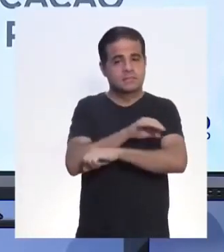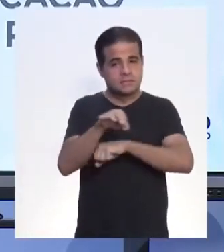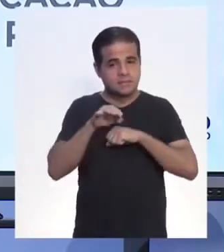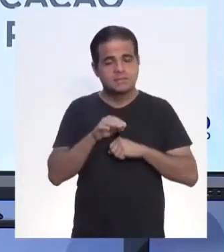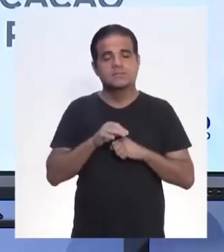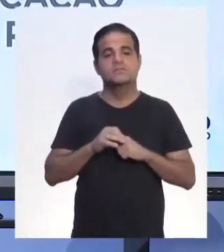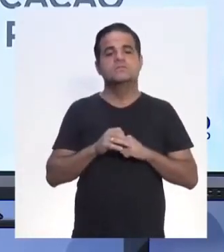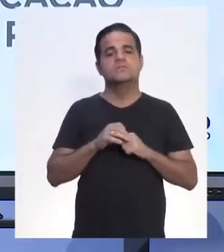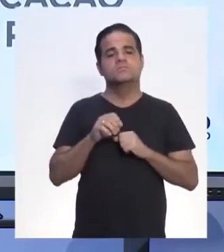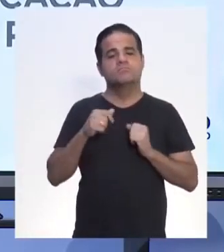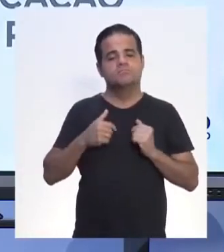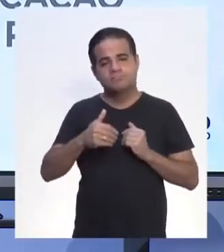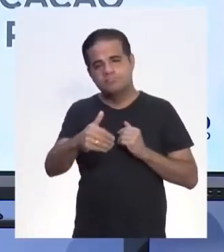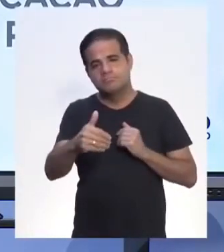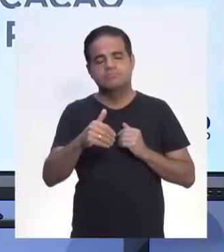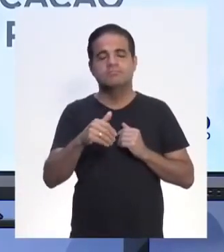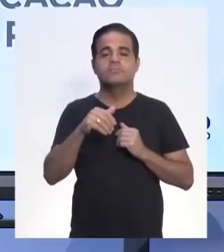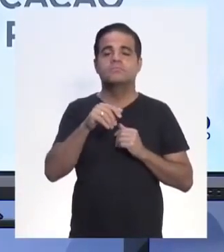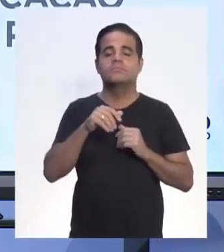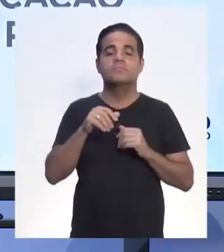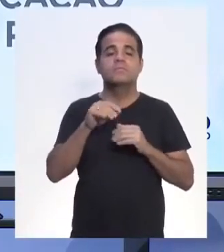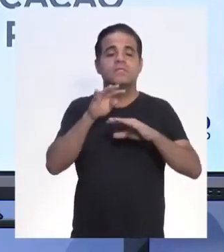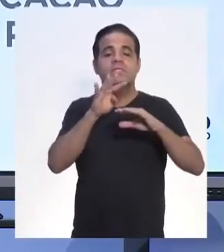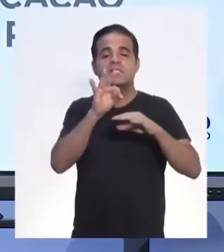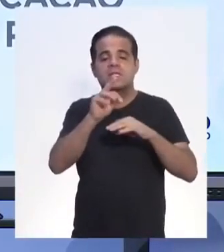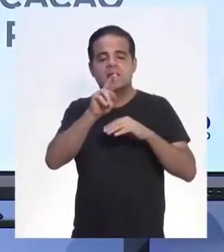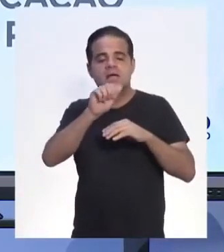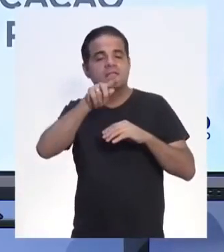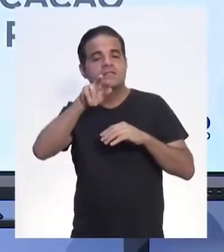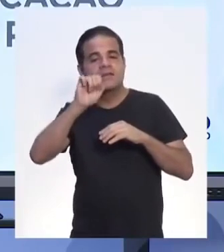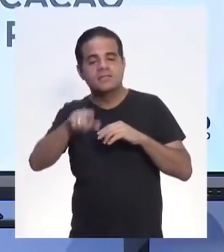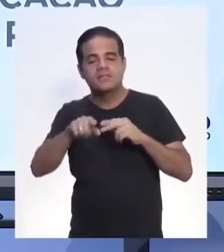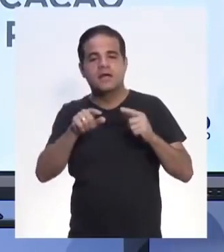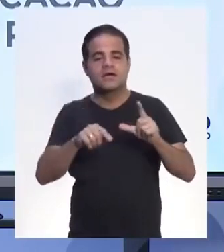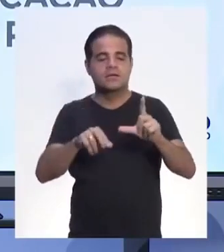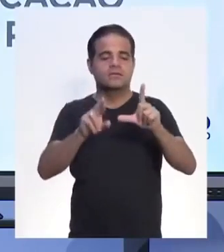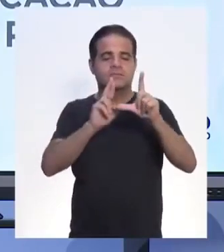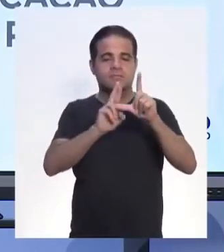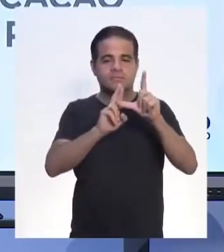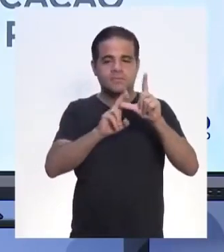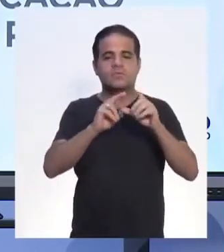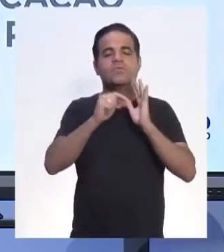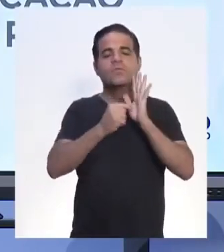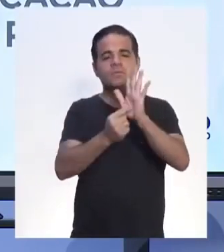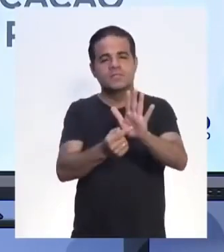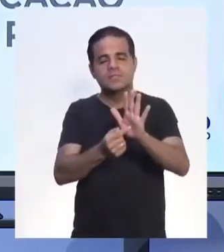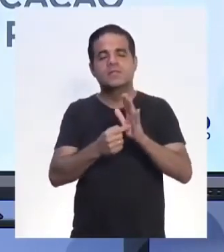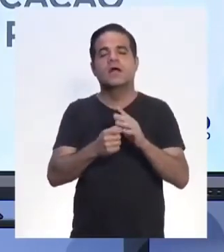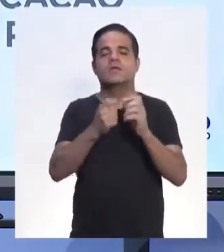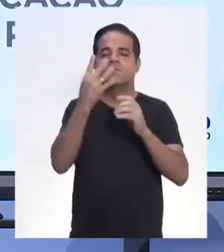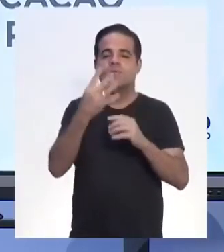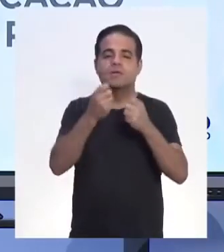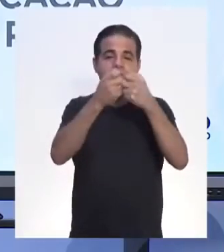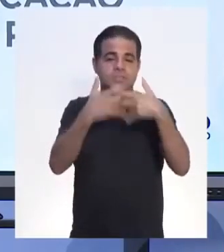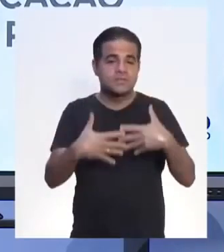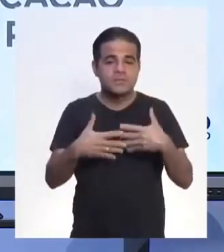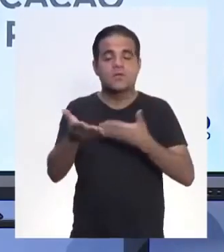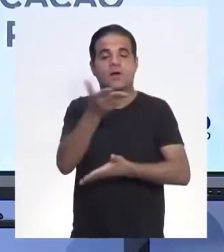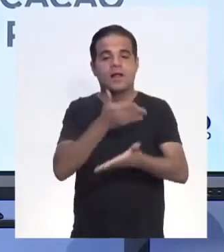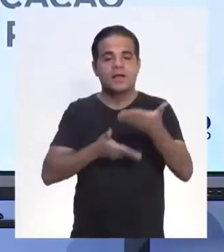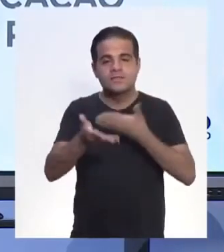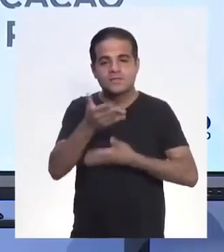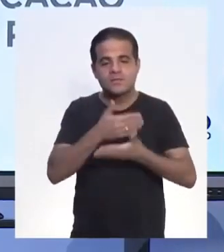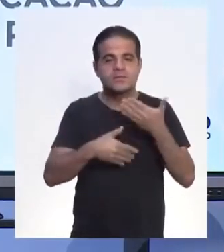paralelas cortadas por uma transversal, da seguinte forma. Foi apresentado até então 4 definições para vocês